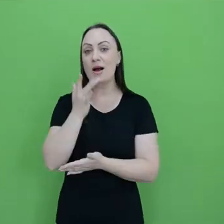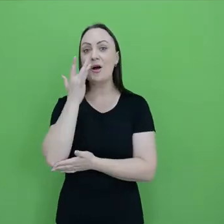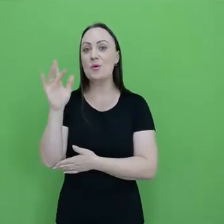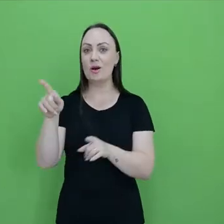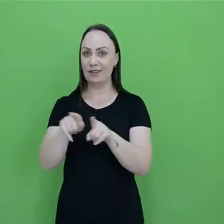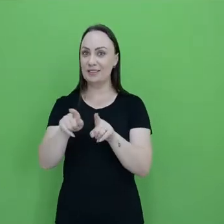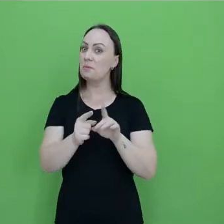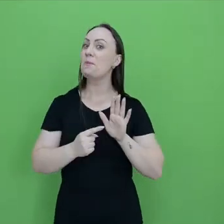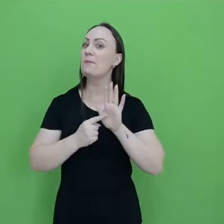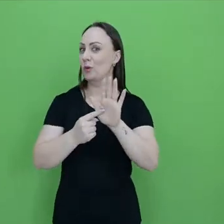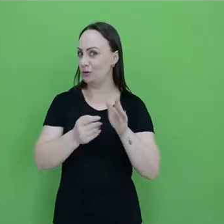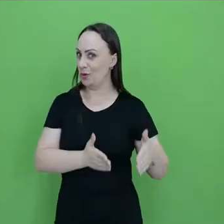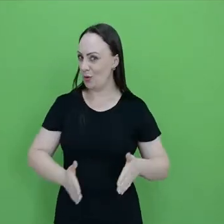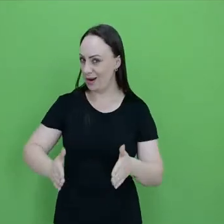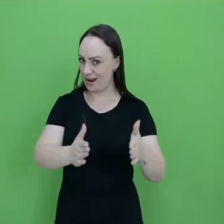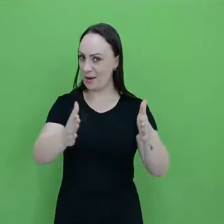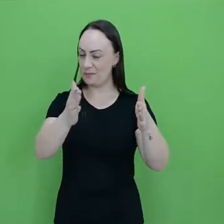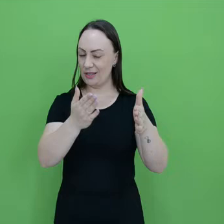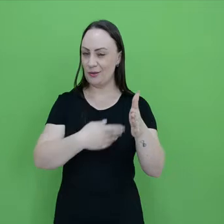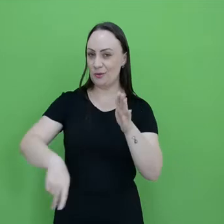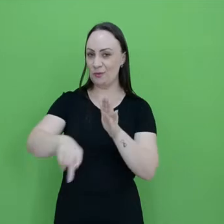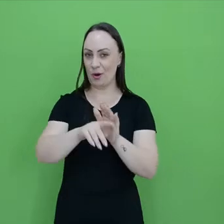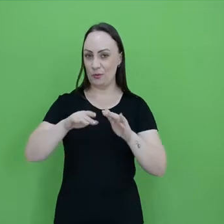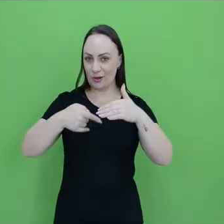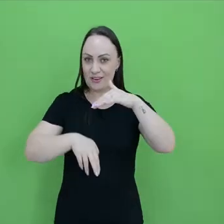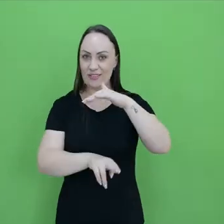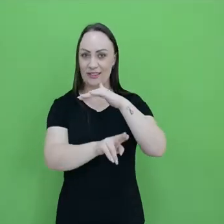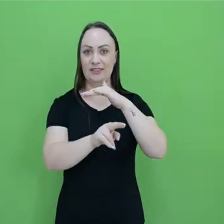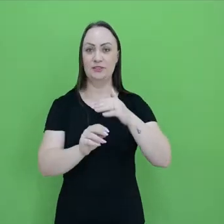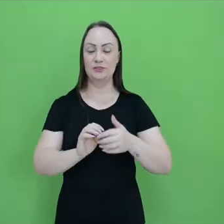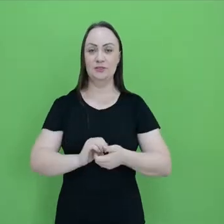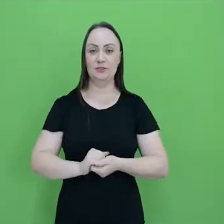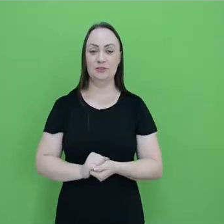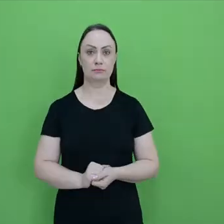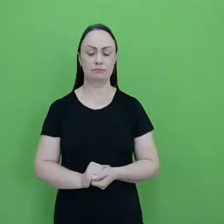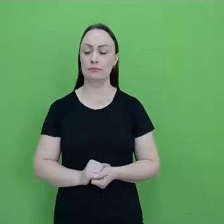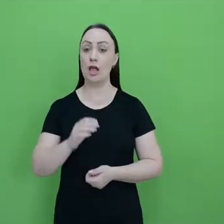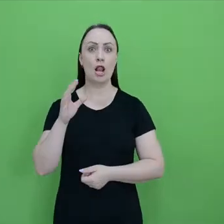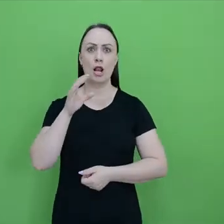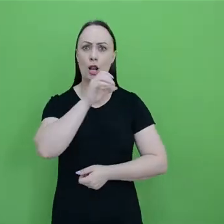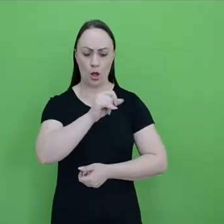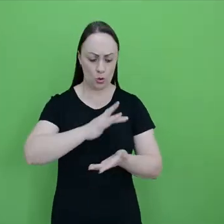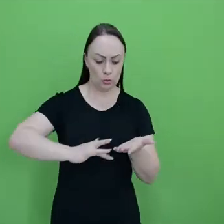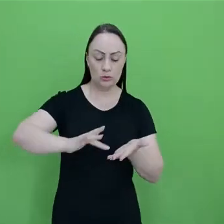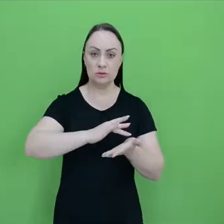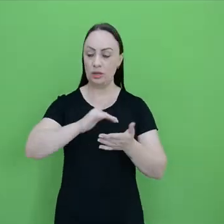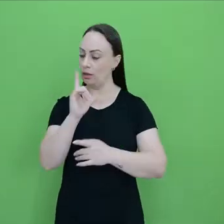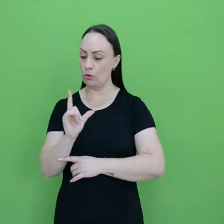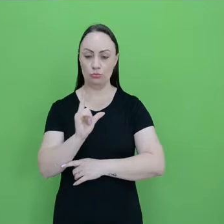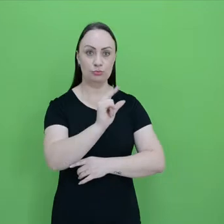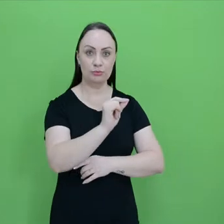e ainda indicou o caminho que levava àquela caverna. Mal a cigana virou